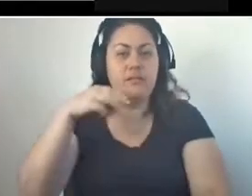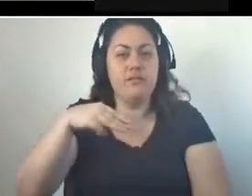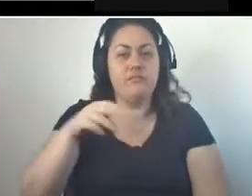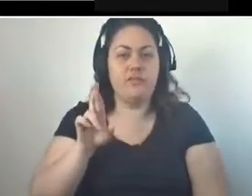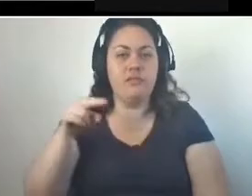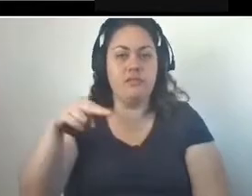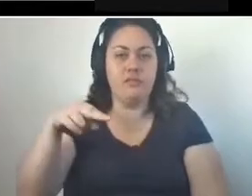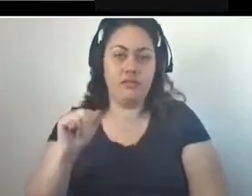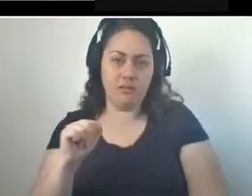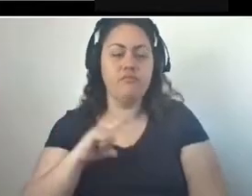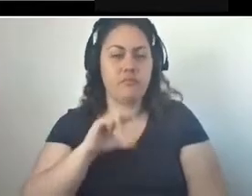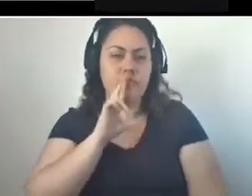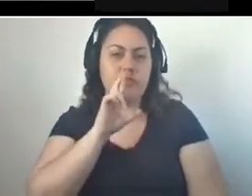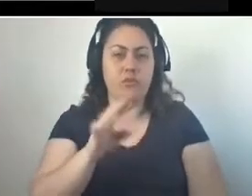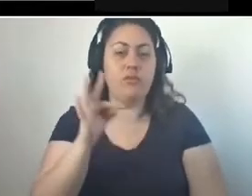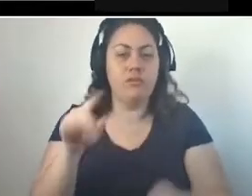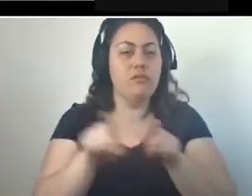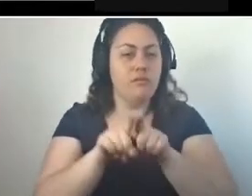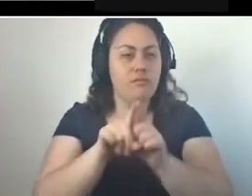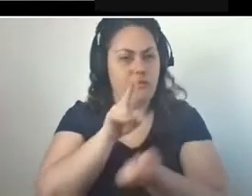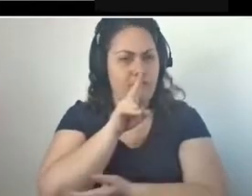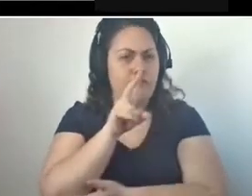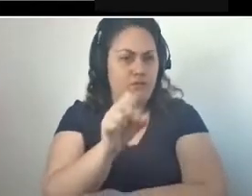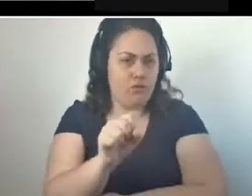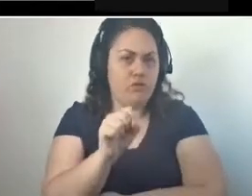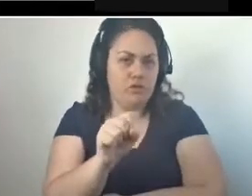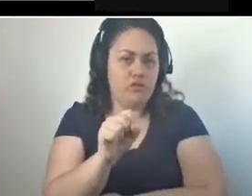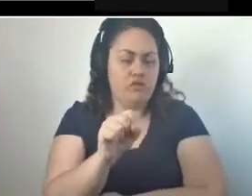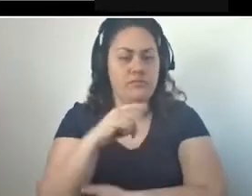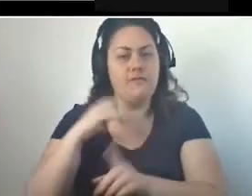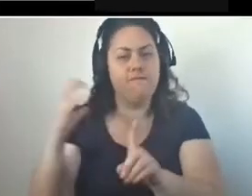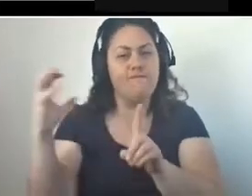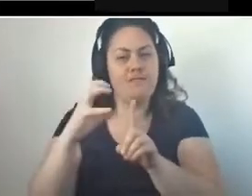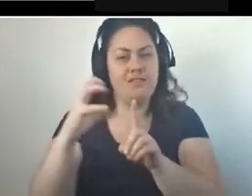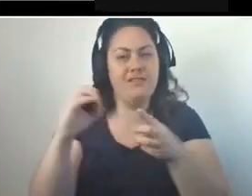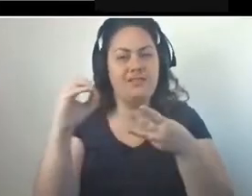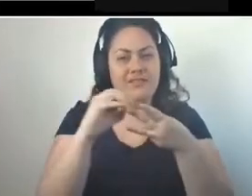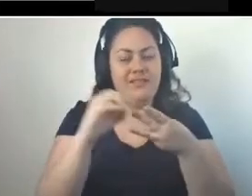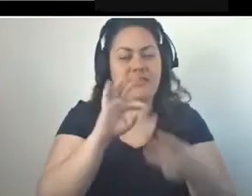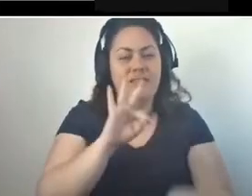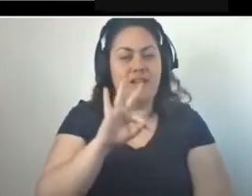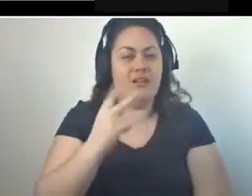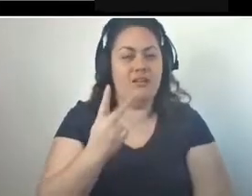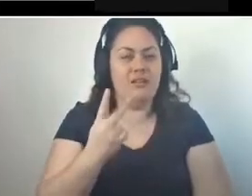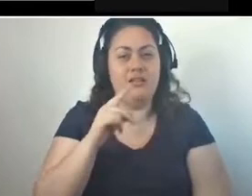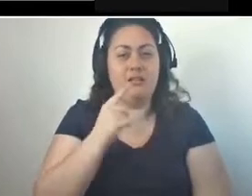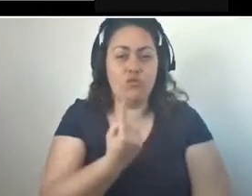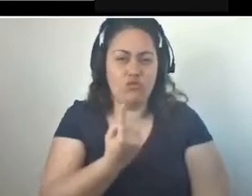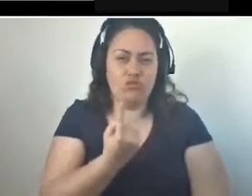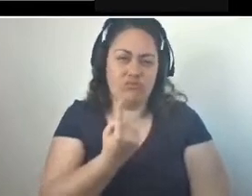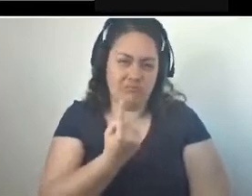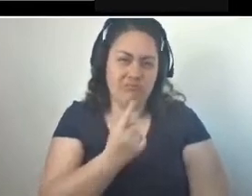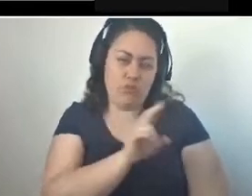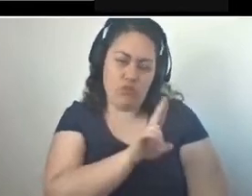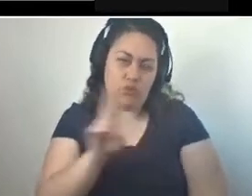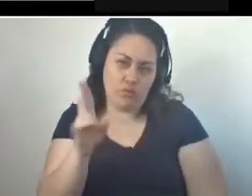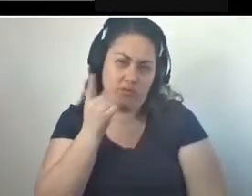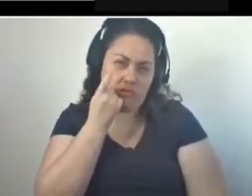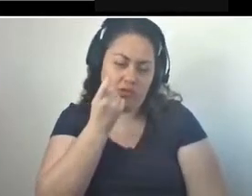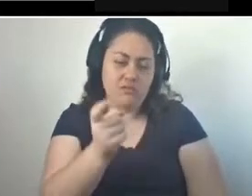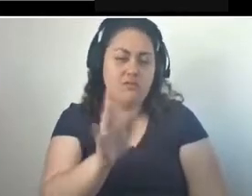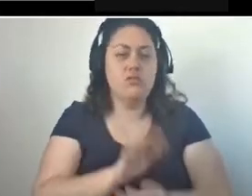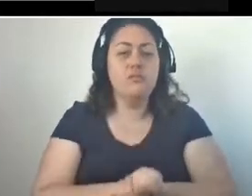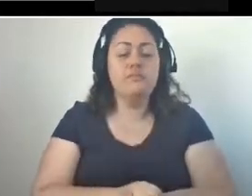forte, né, de interferon, células que a gente chama de TH1, que é uma coisa interessante. E aqui vocês